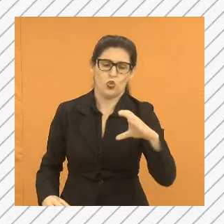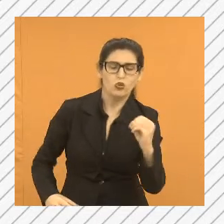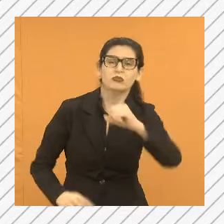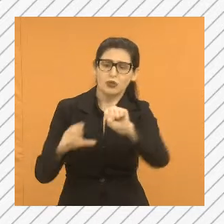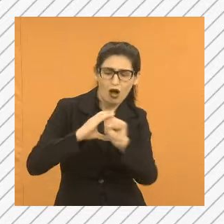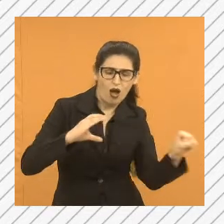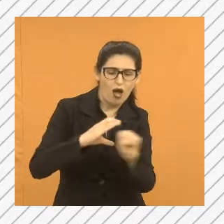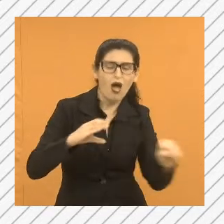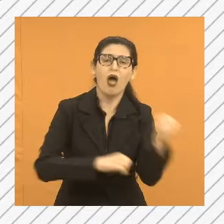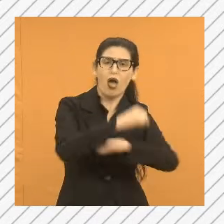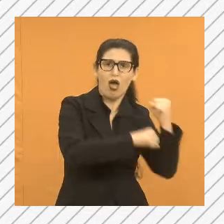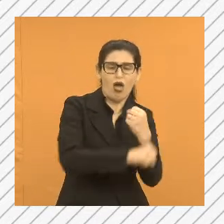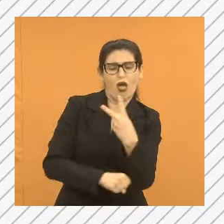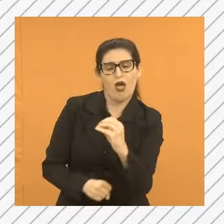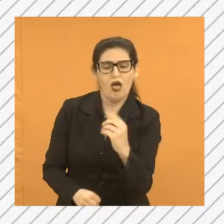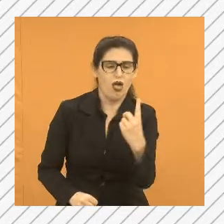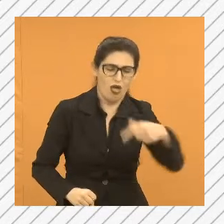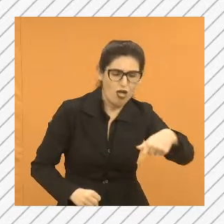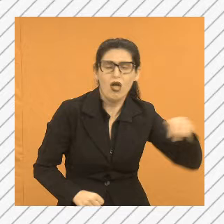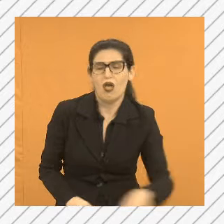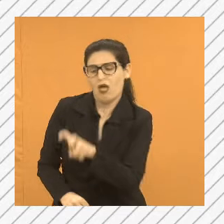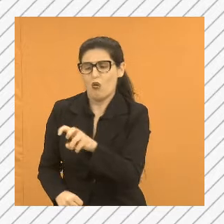de 2017,